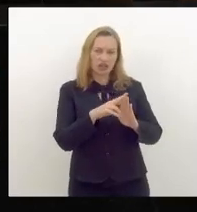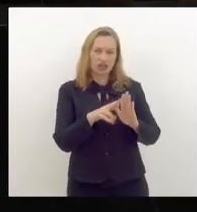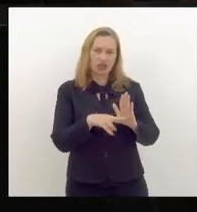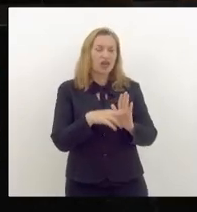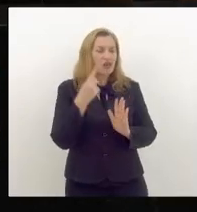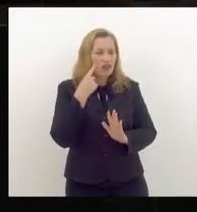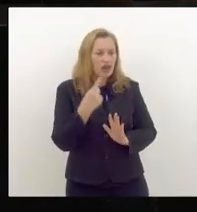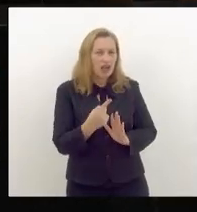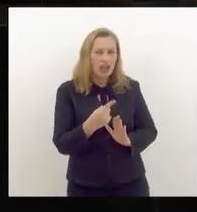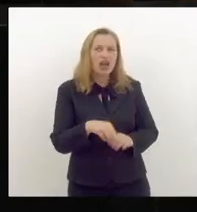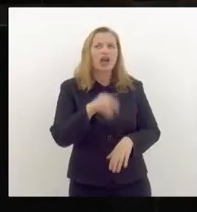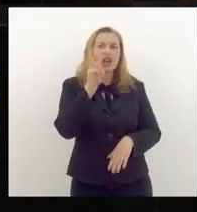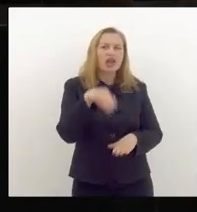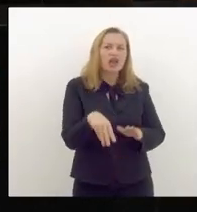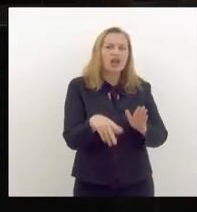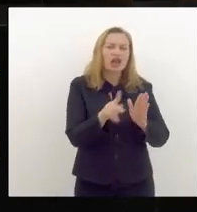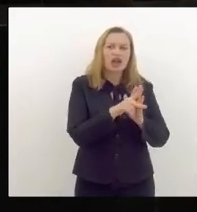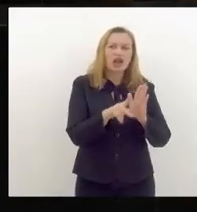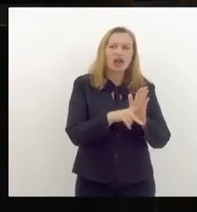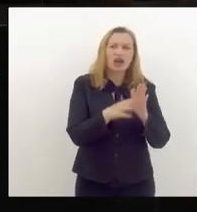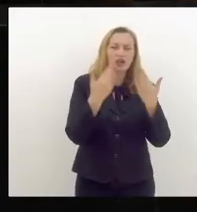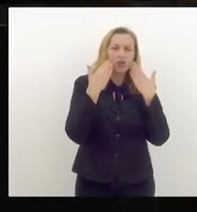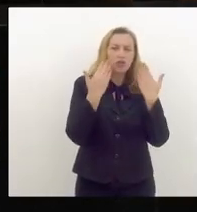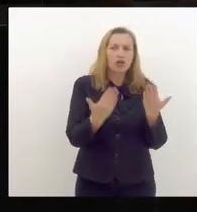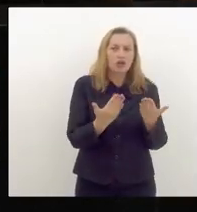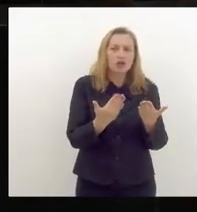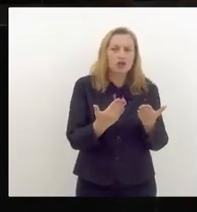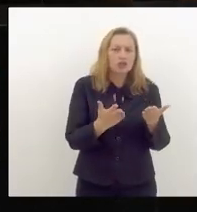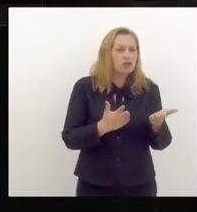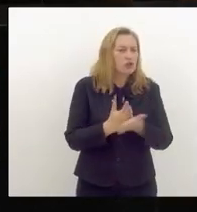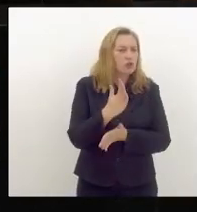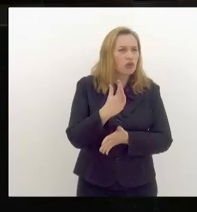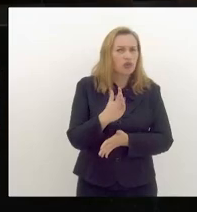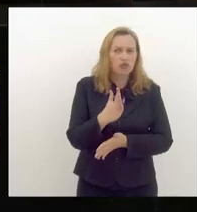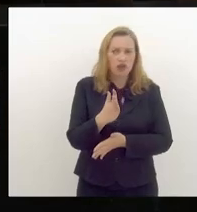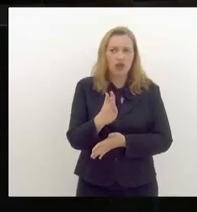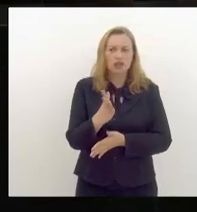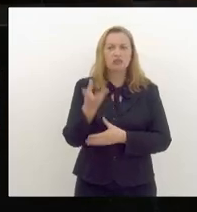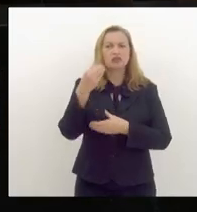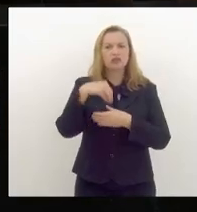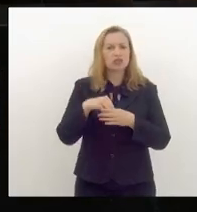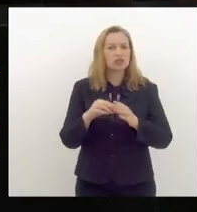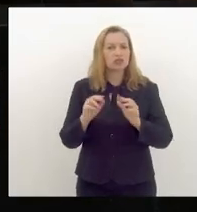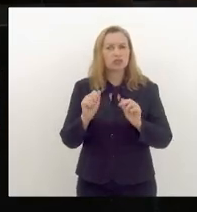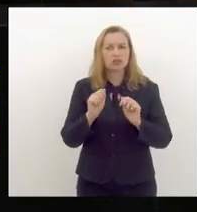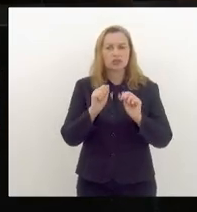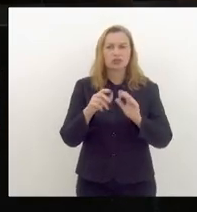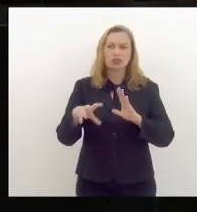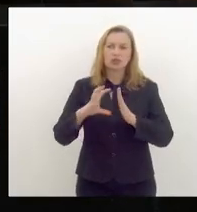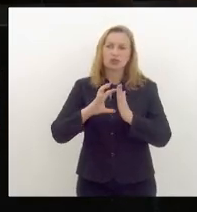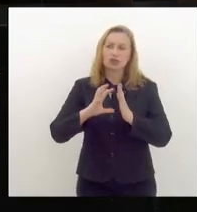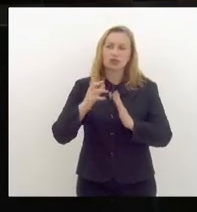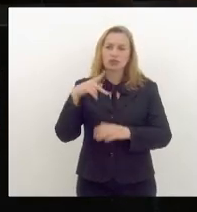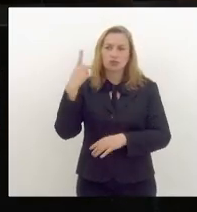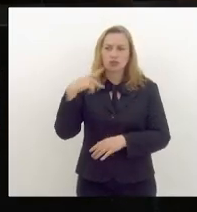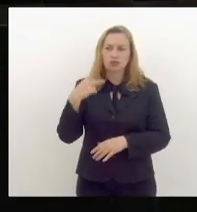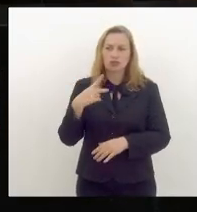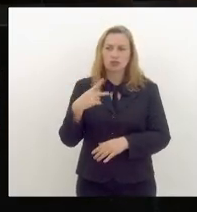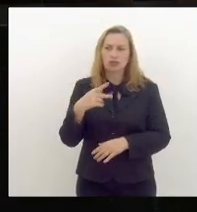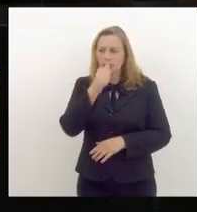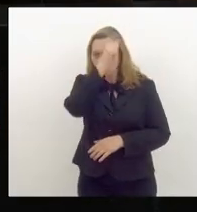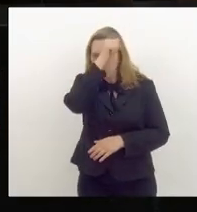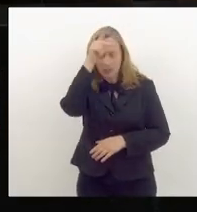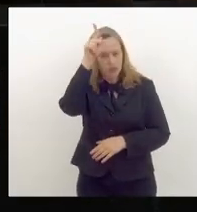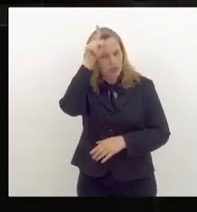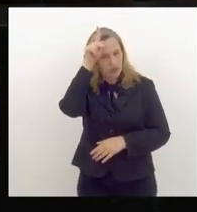estou apresentar esse projeto que foi aprovado por unanimidade dentro deste Parlamento foram os prefeitos da região dos